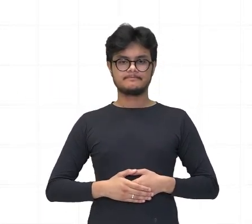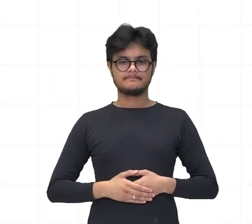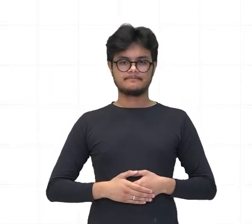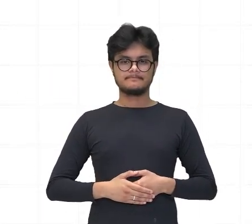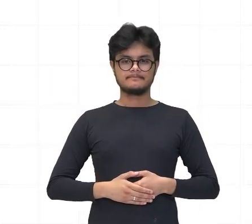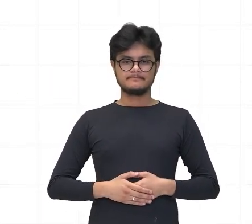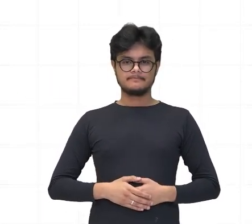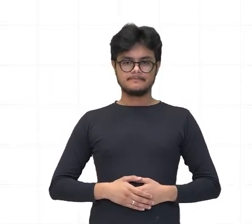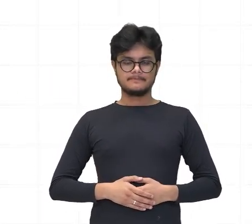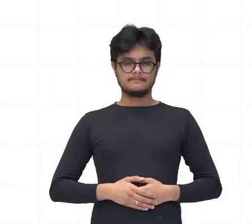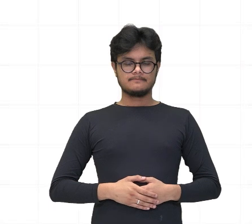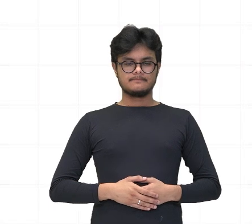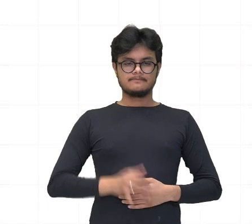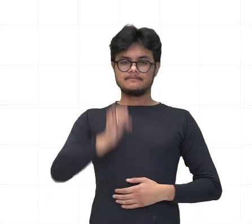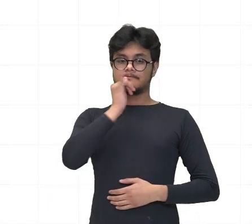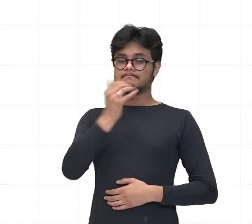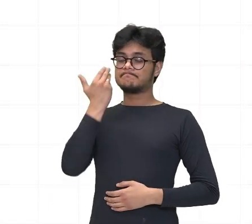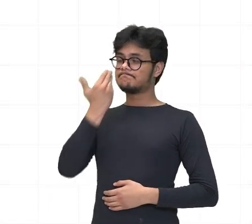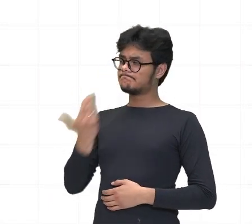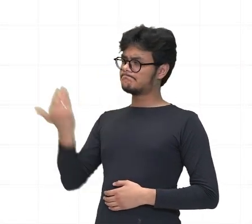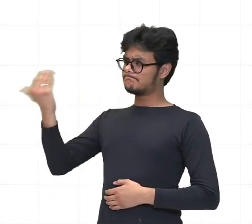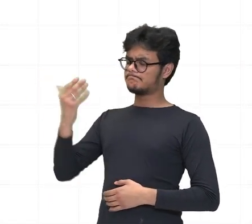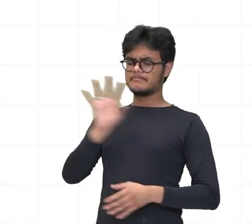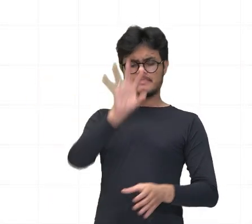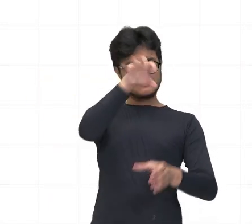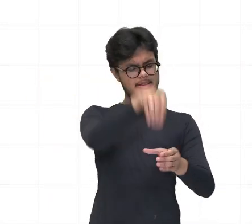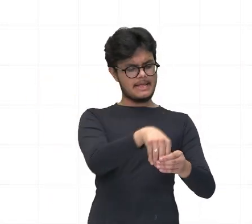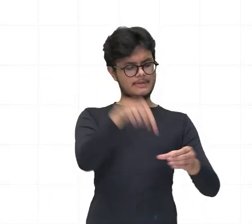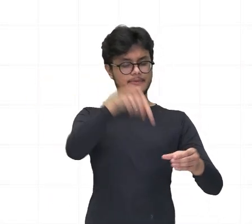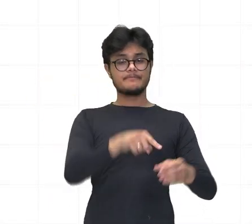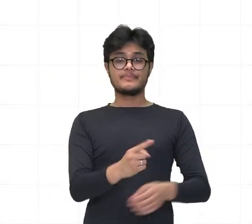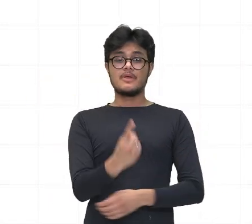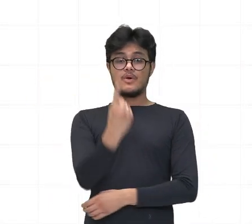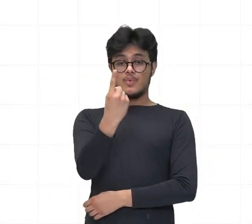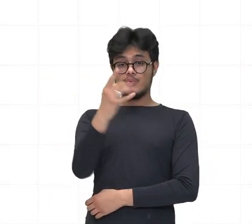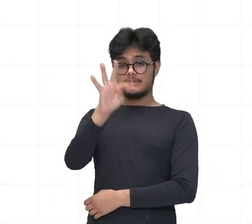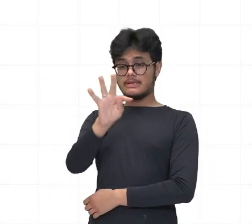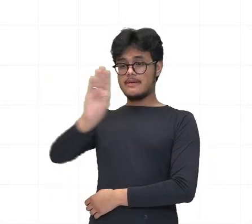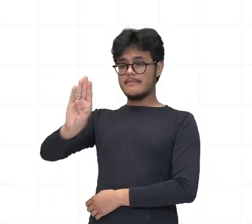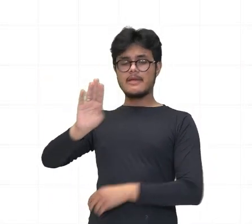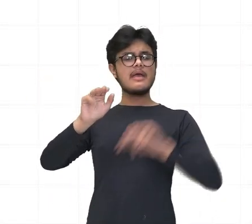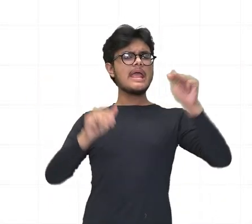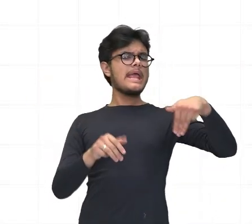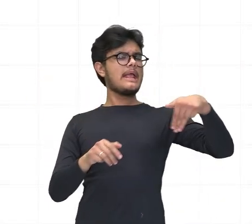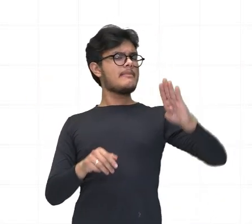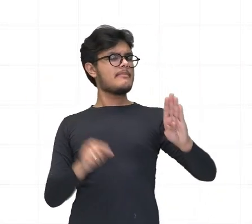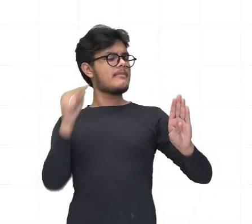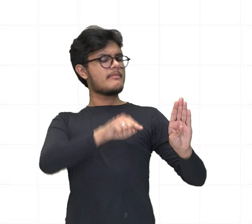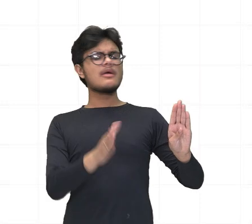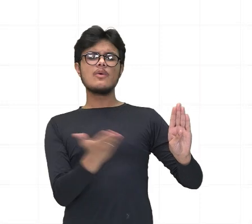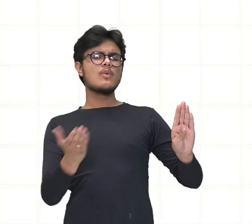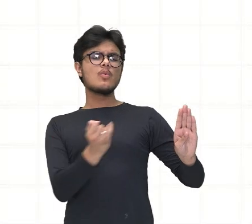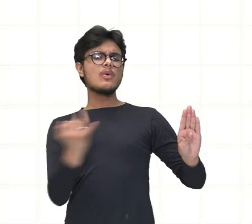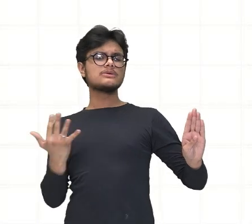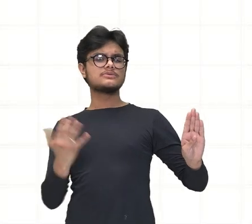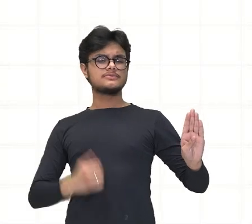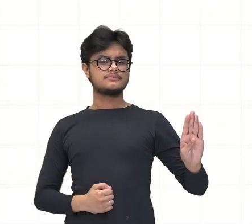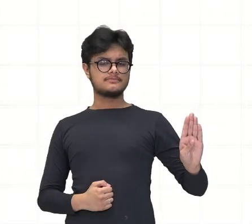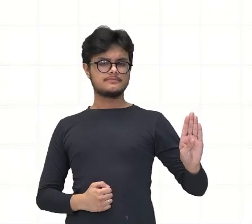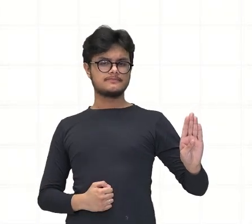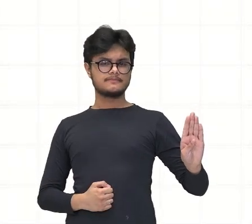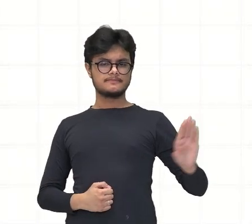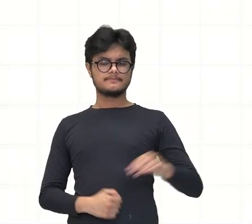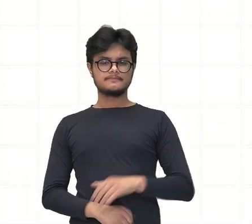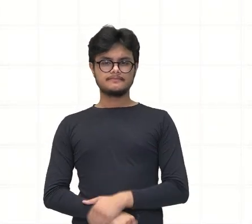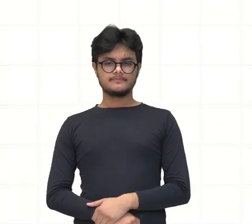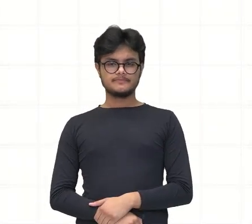um arquivo com 1 terabyte possui quantos MBs, né? Quantos megabytes? Então, um arquivo